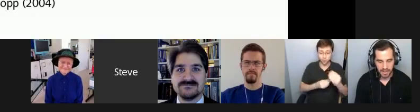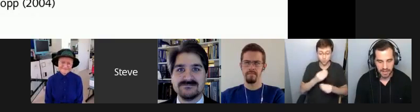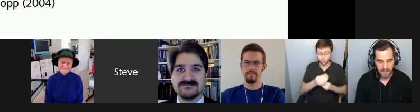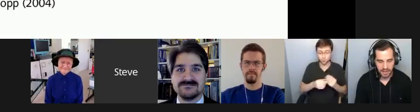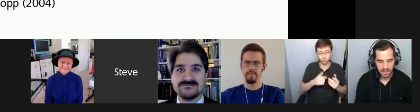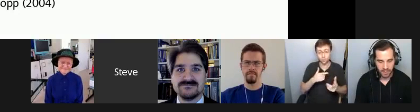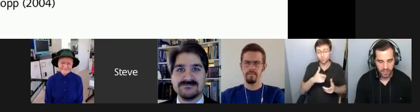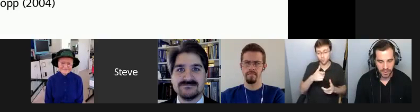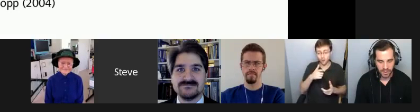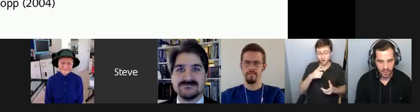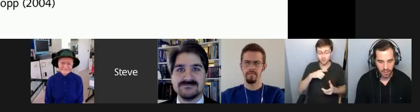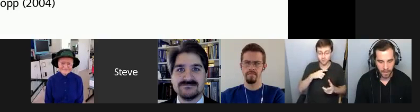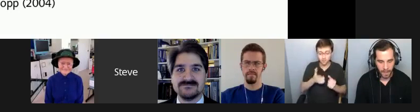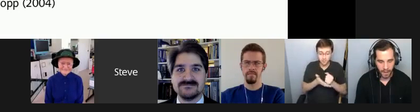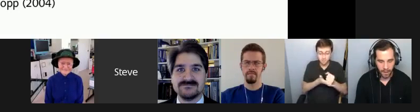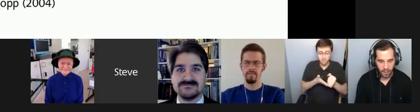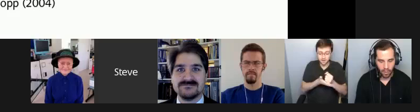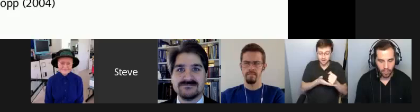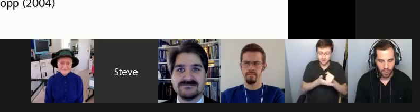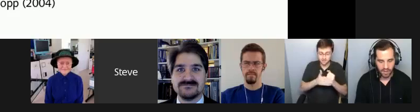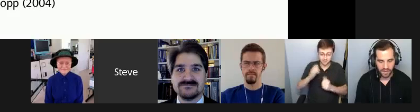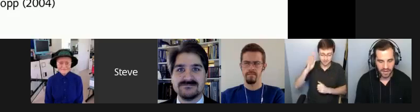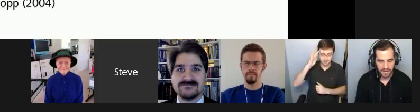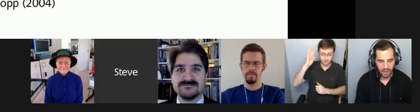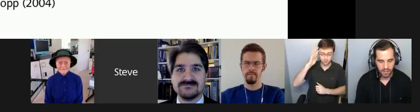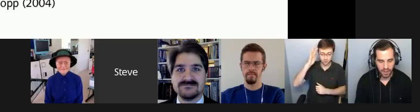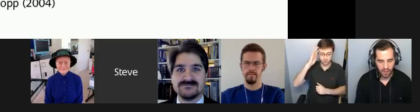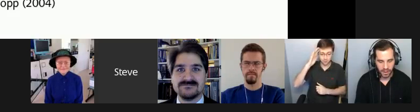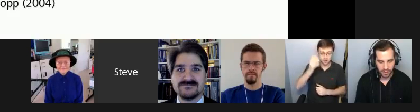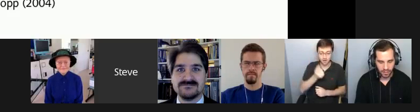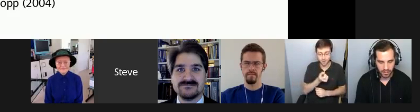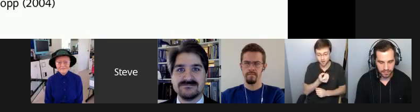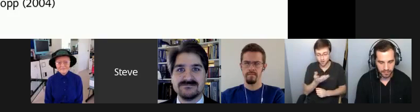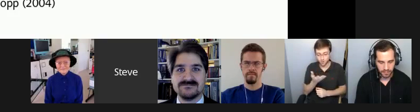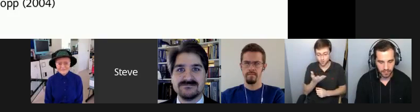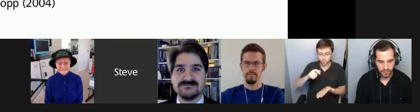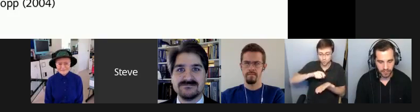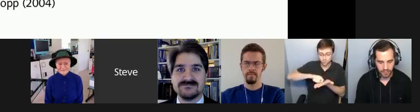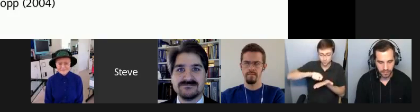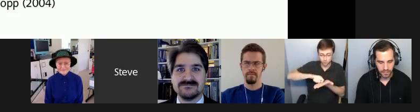Então, essa pesquisa utilizou como referencial teórico,